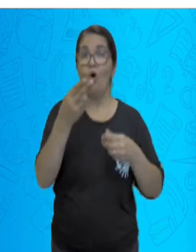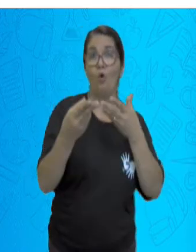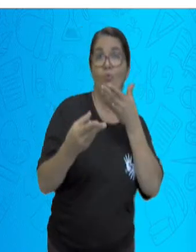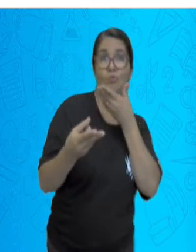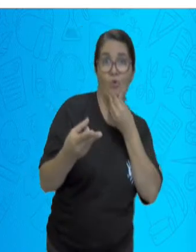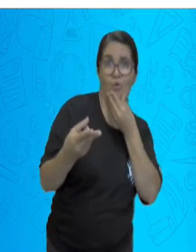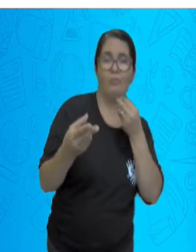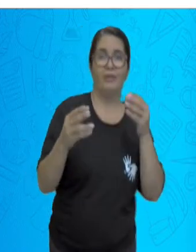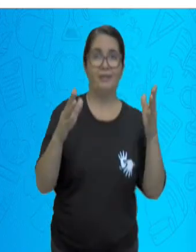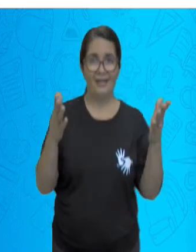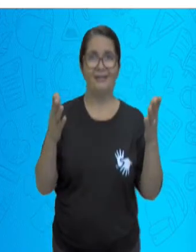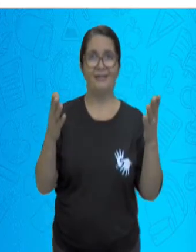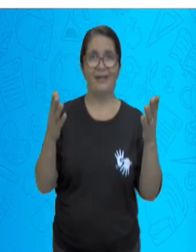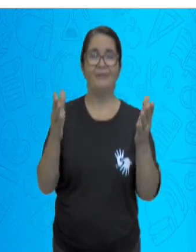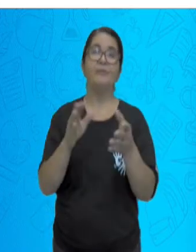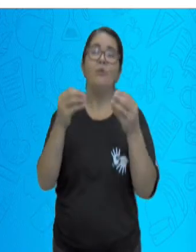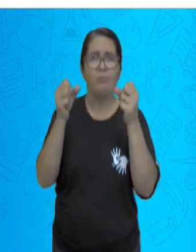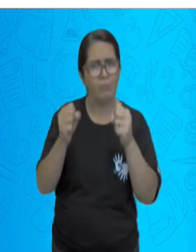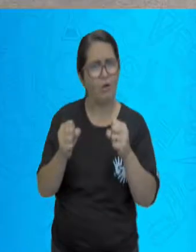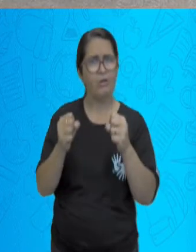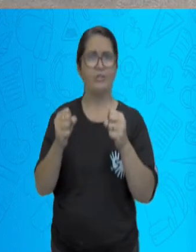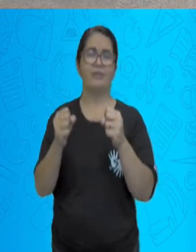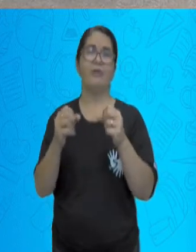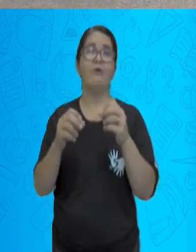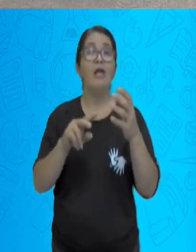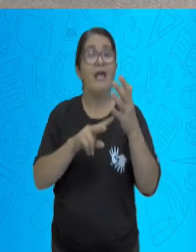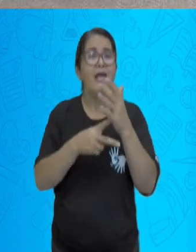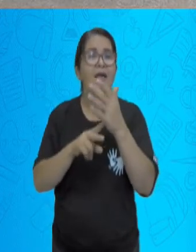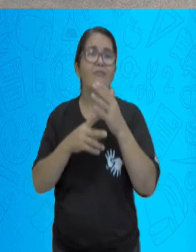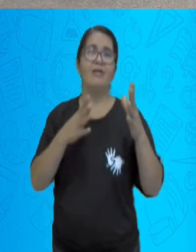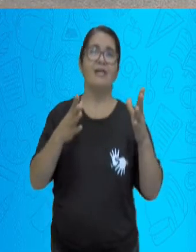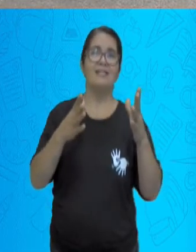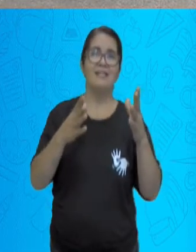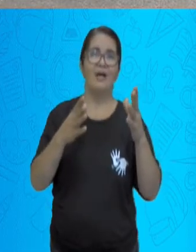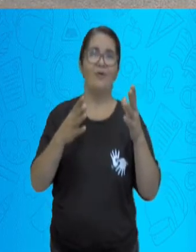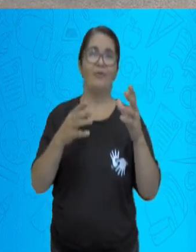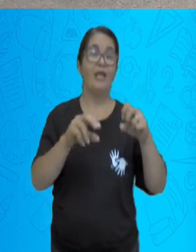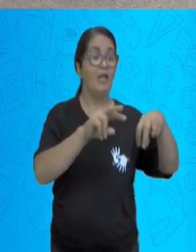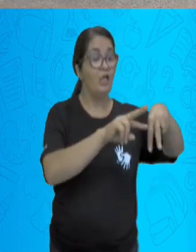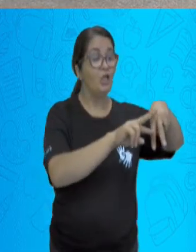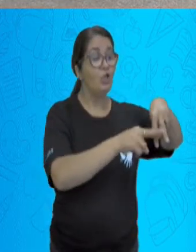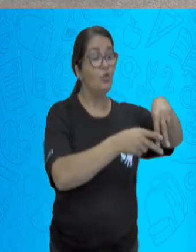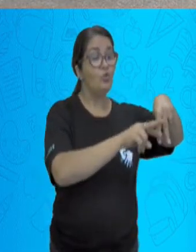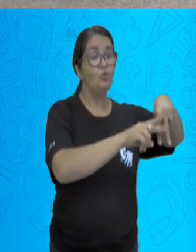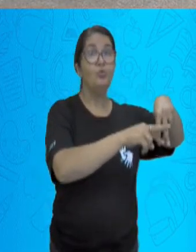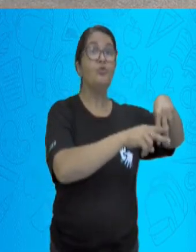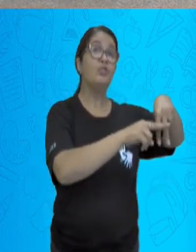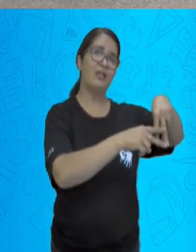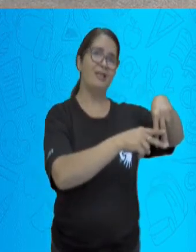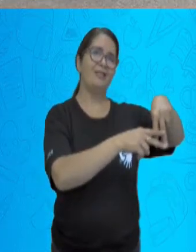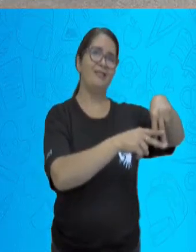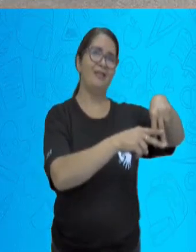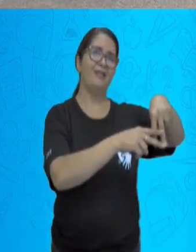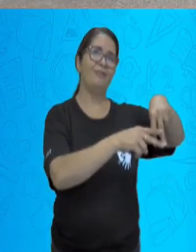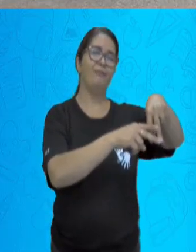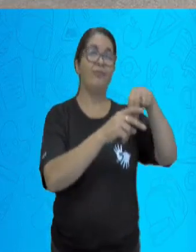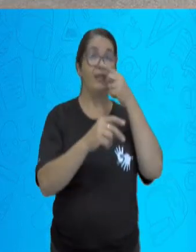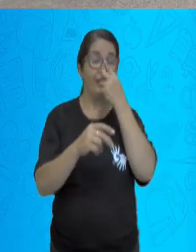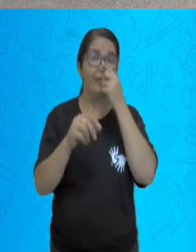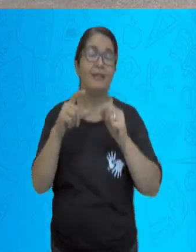ele tem toda uma classificação. Então, a flexão de gênero, ela envolve masculino e